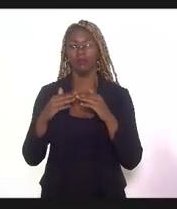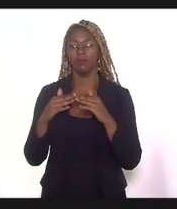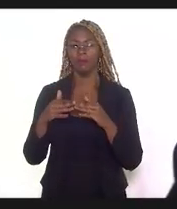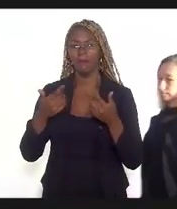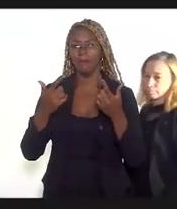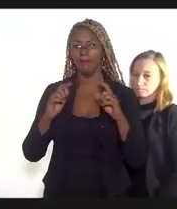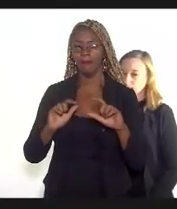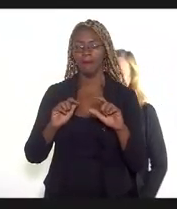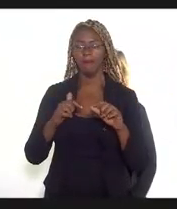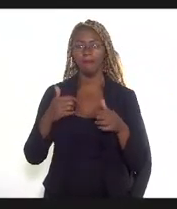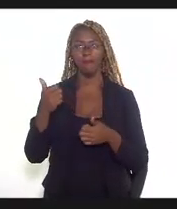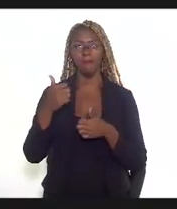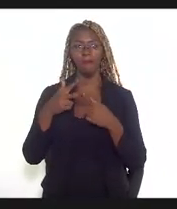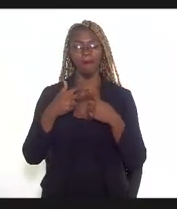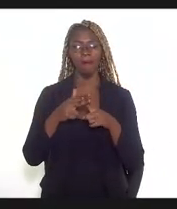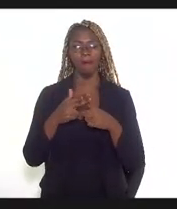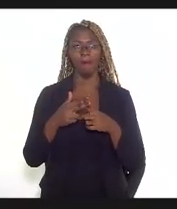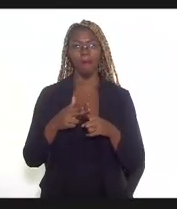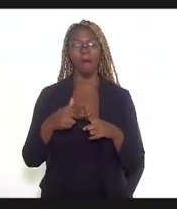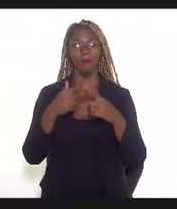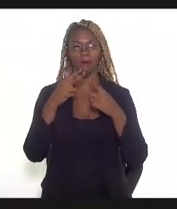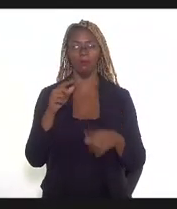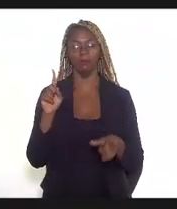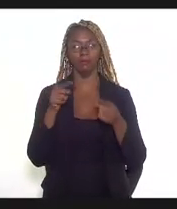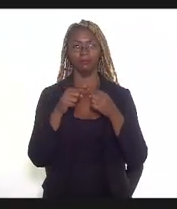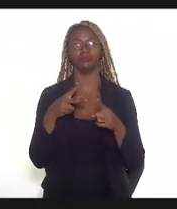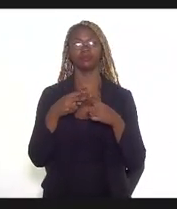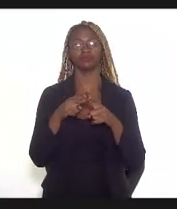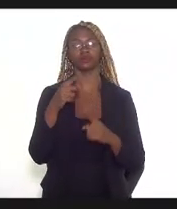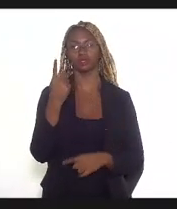1, contrário